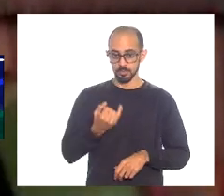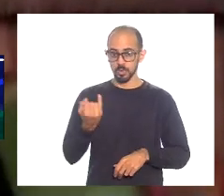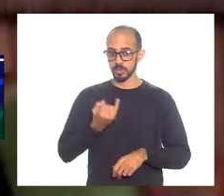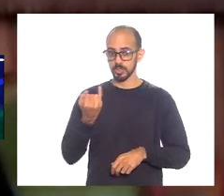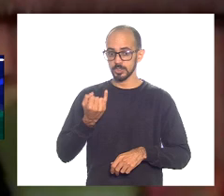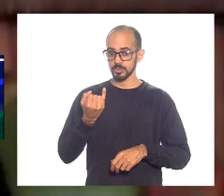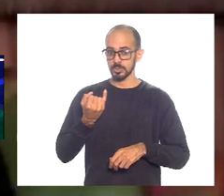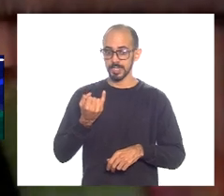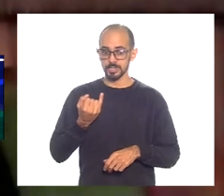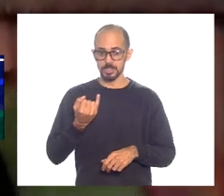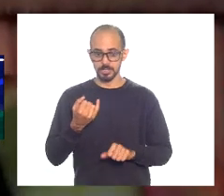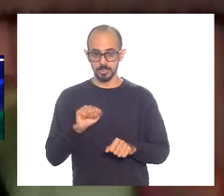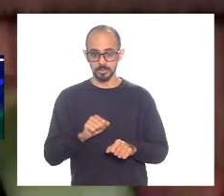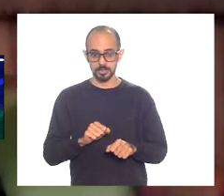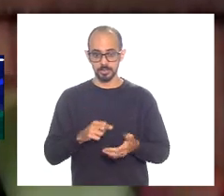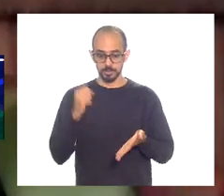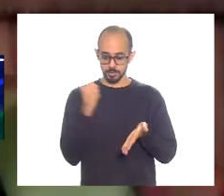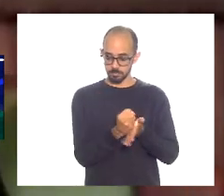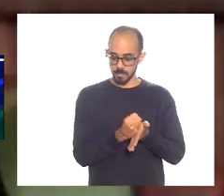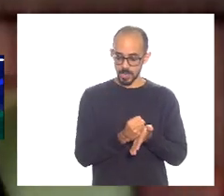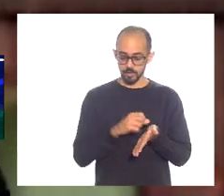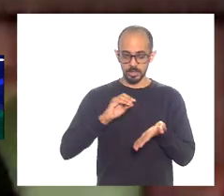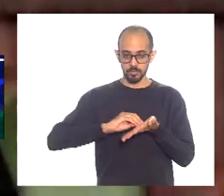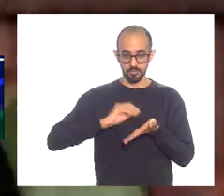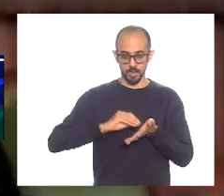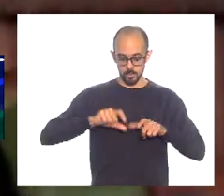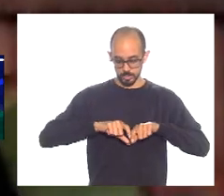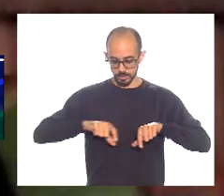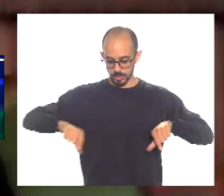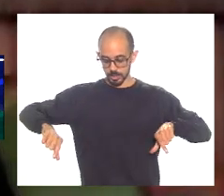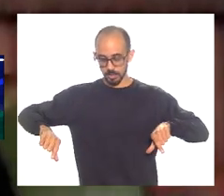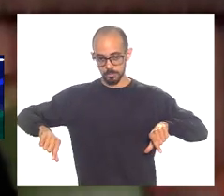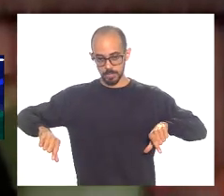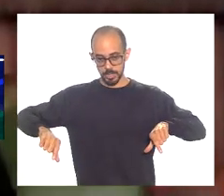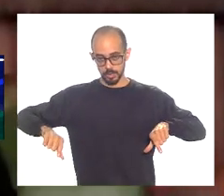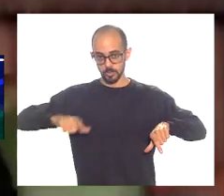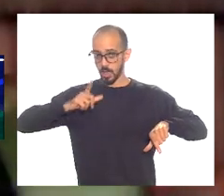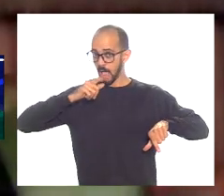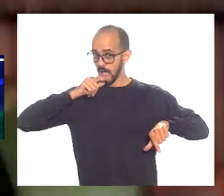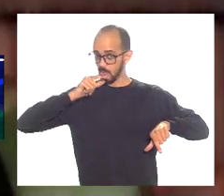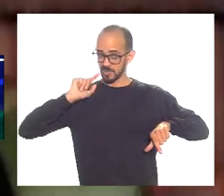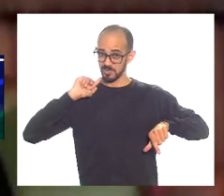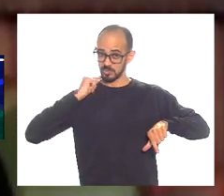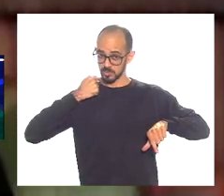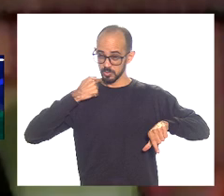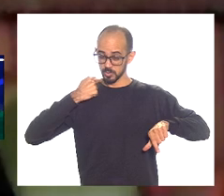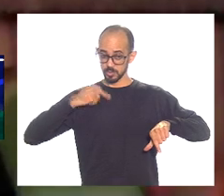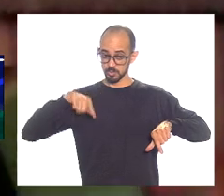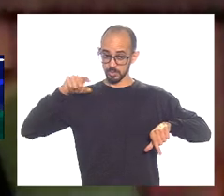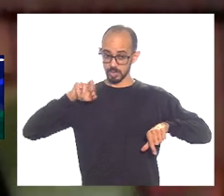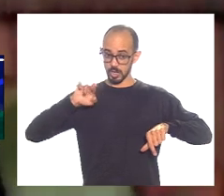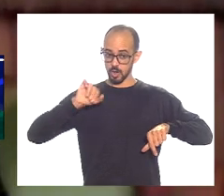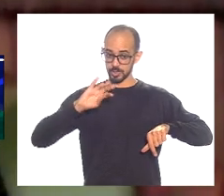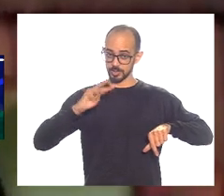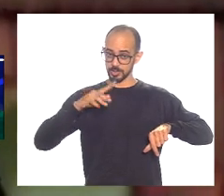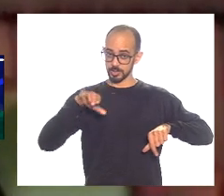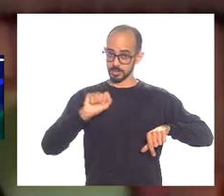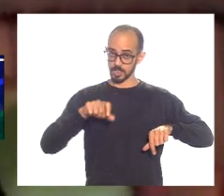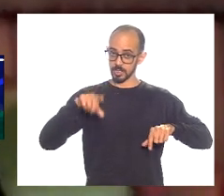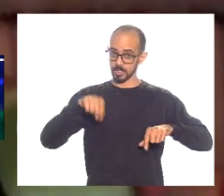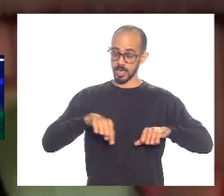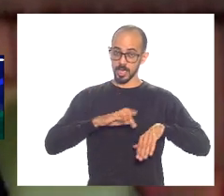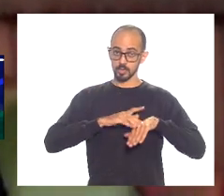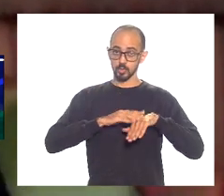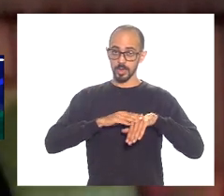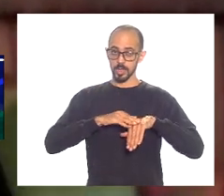sobre o impacto do não saneamento na Rocinha, as questões afetas à tuberculose, que Vossa Excelência vem